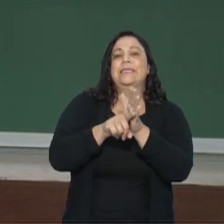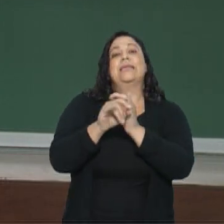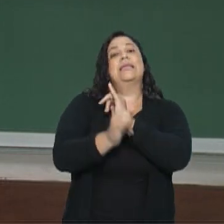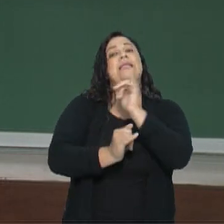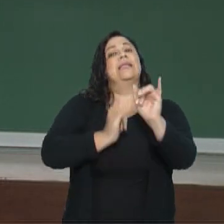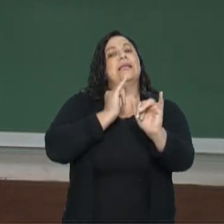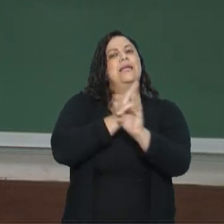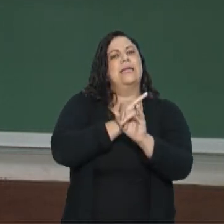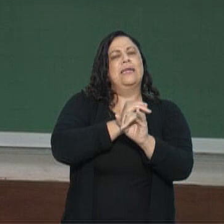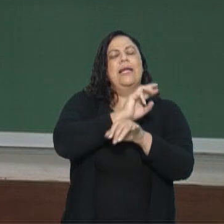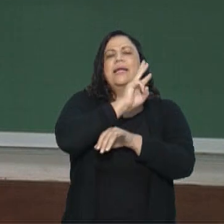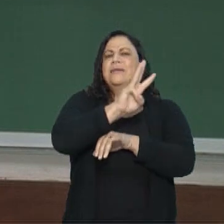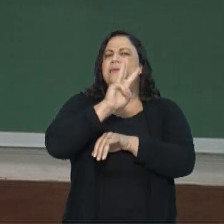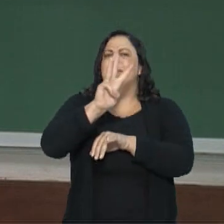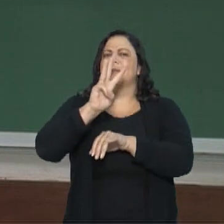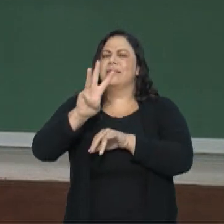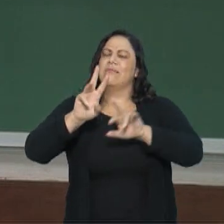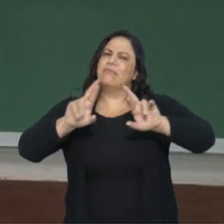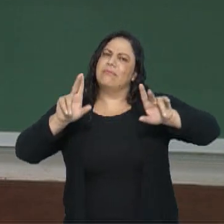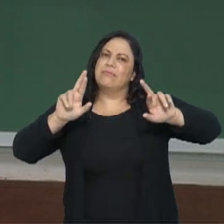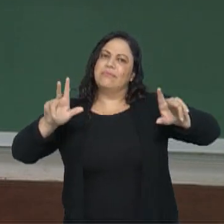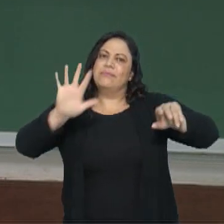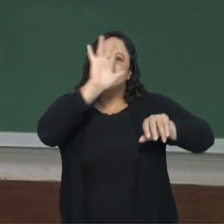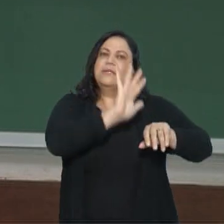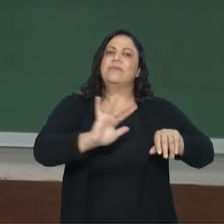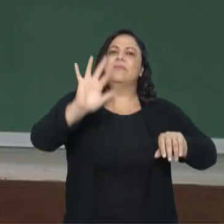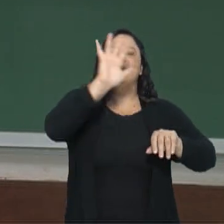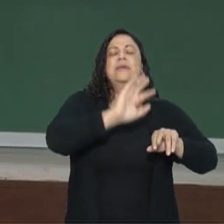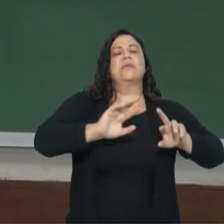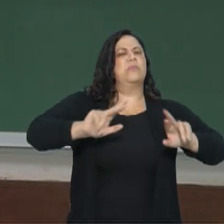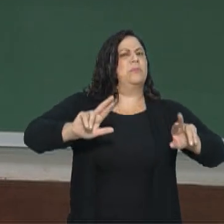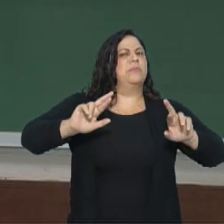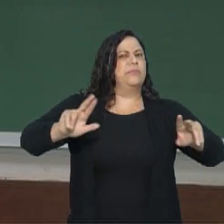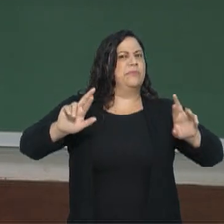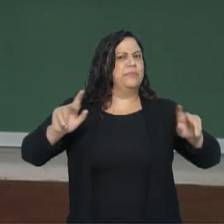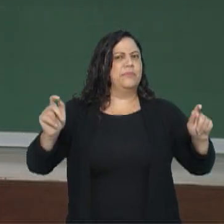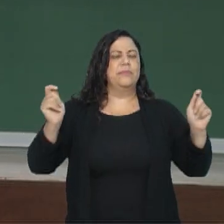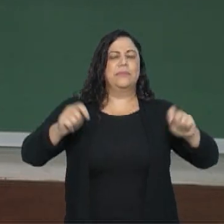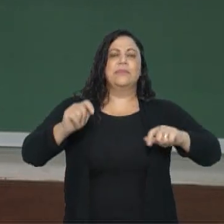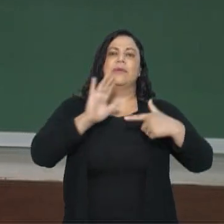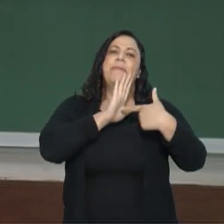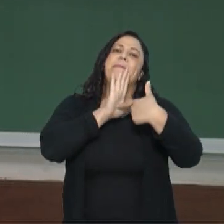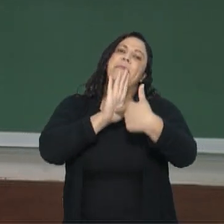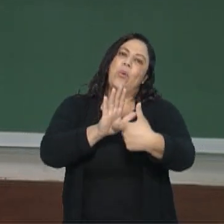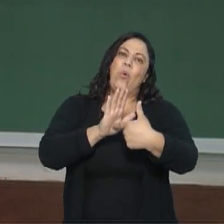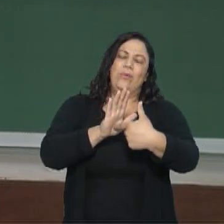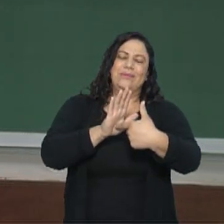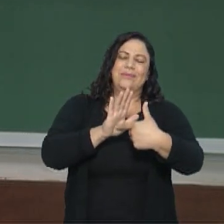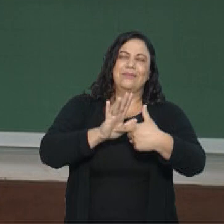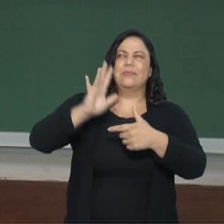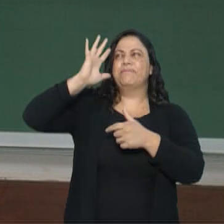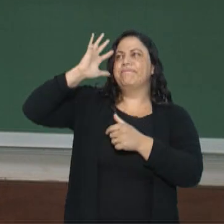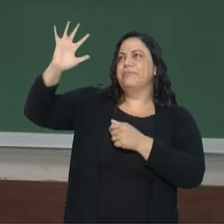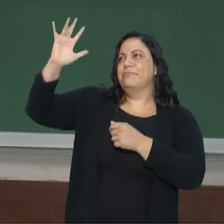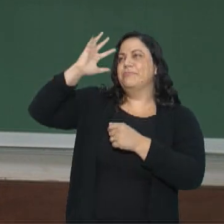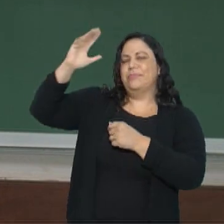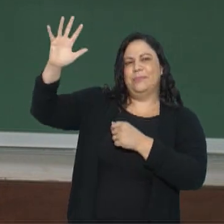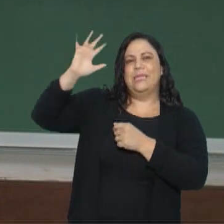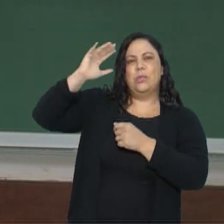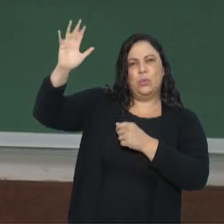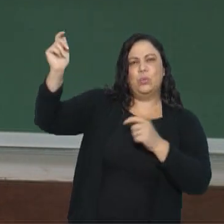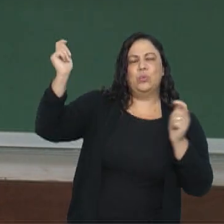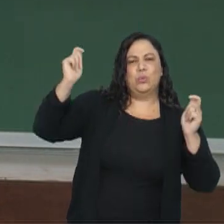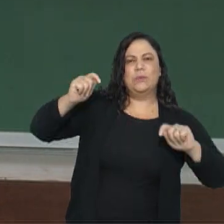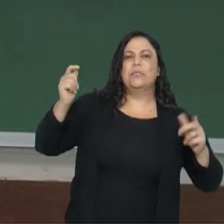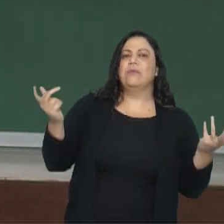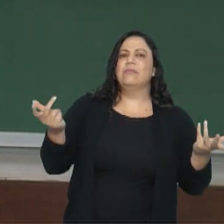têm imagens diferentes dessas que mostram ilusões de ótica e brinque, mostre para sua família, e isso